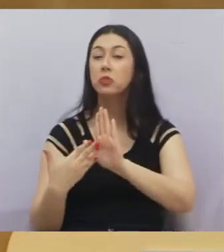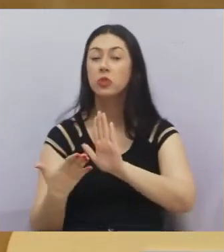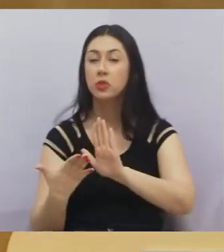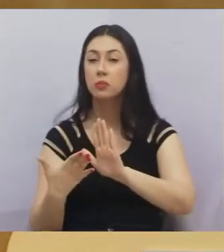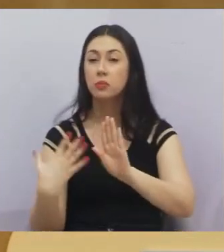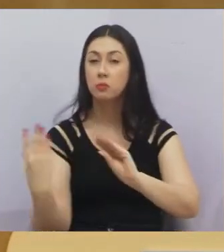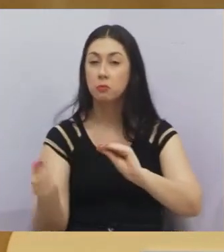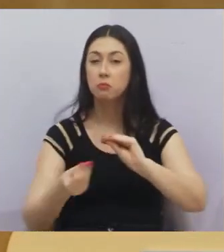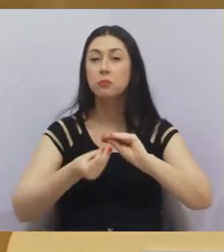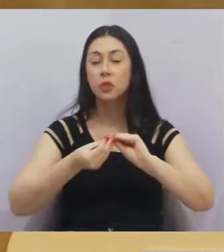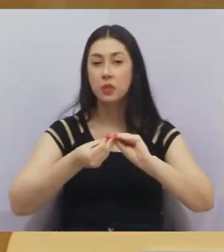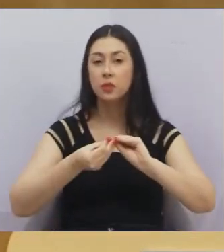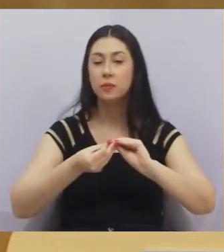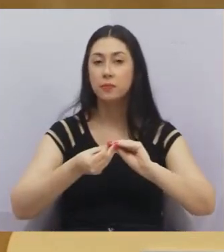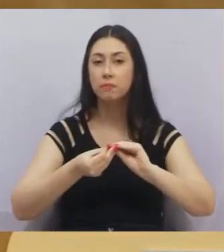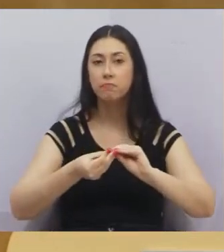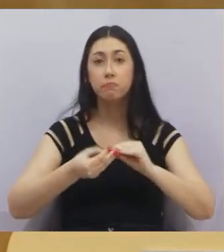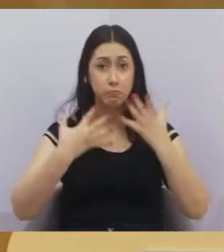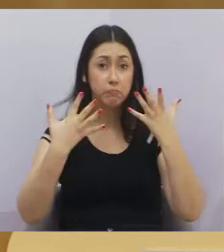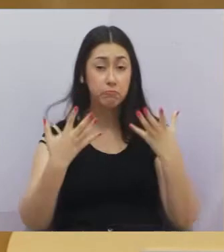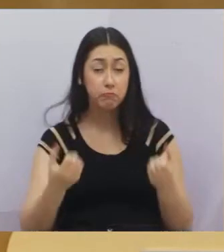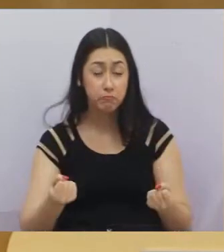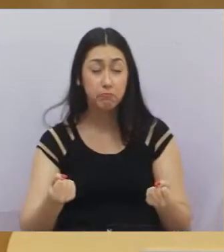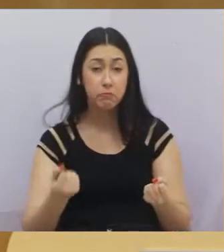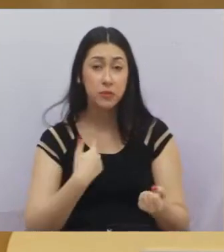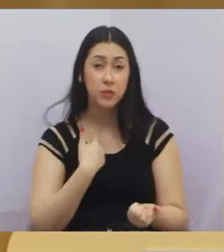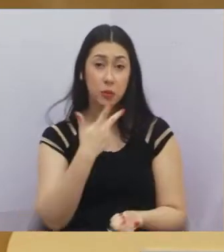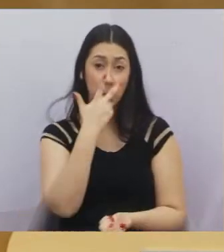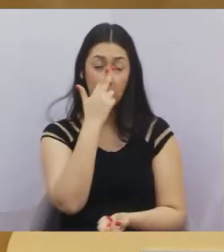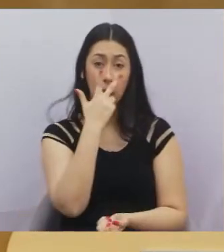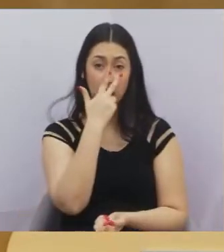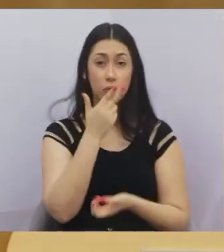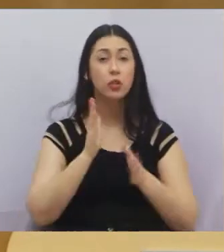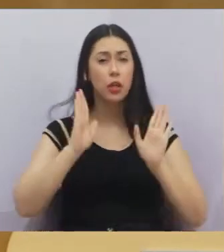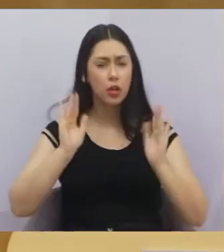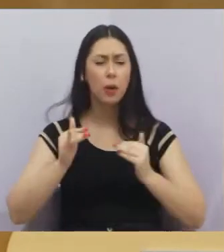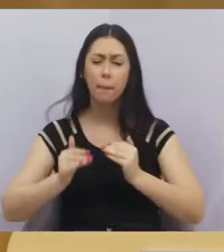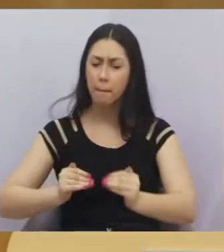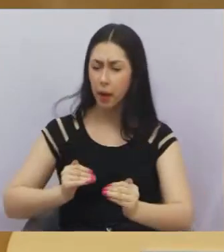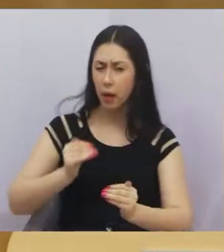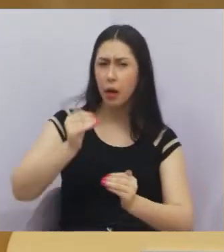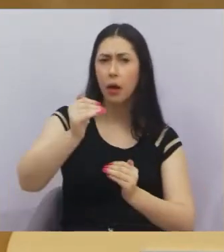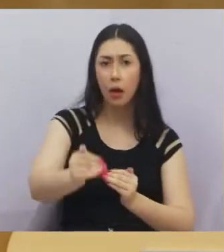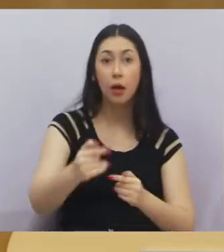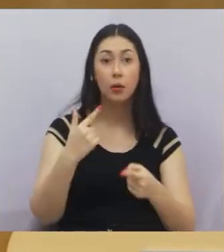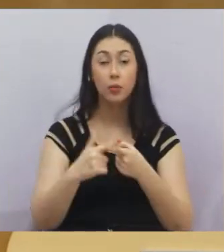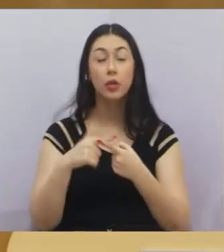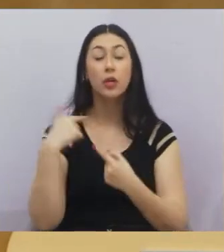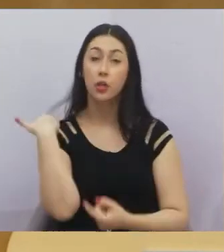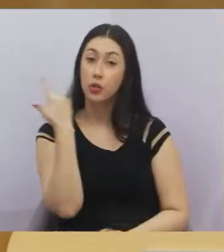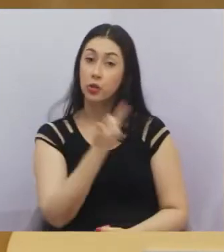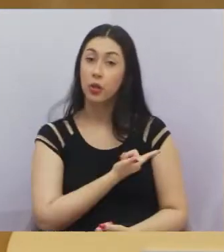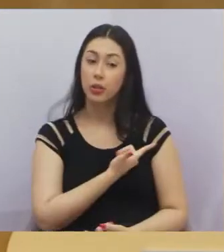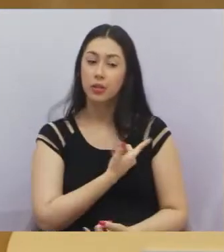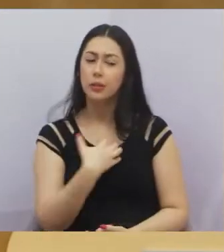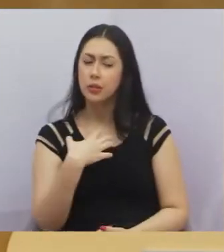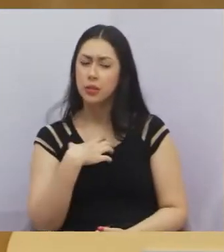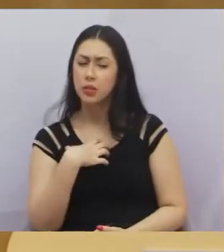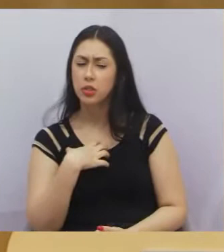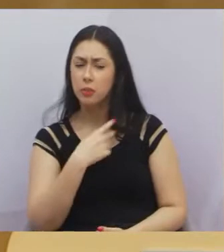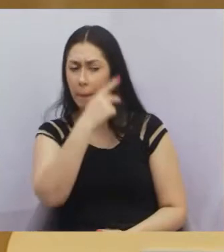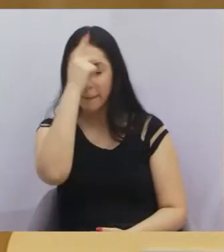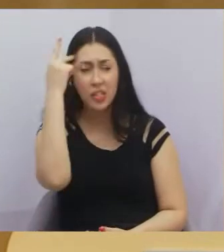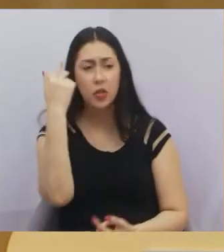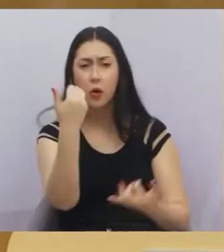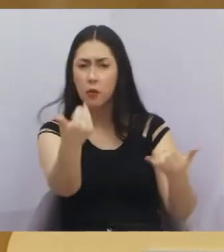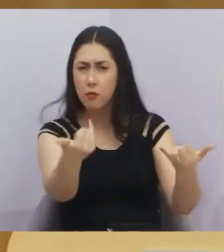nossa emenda. E ele aceitou, e eu acho que já é um grande passo, porque nós recebemos essa provocação,